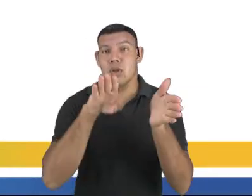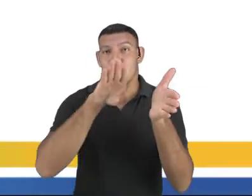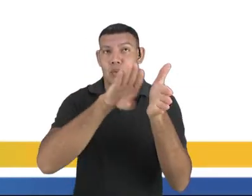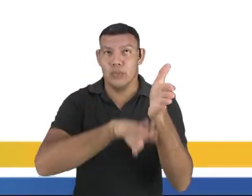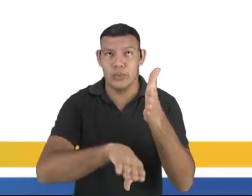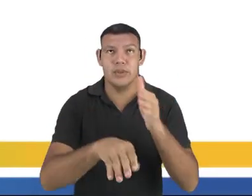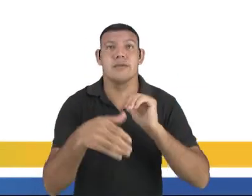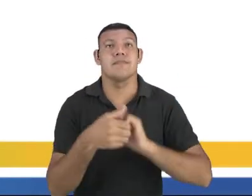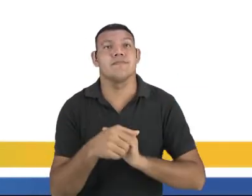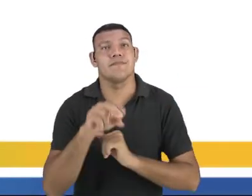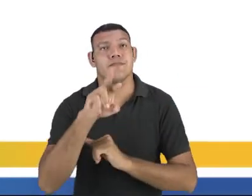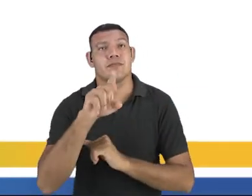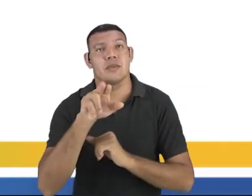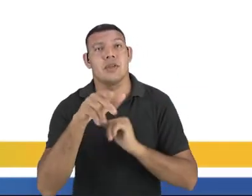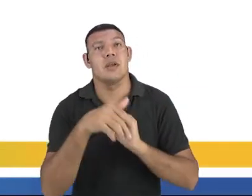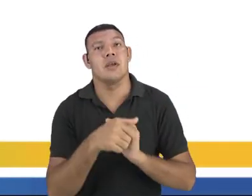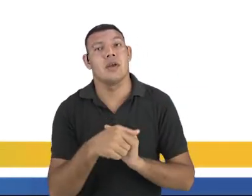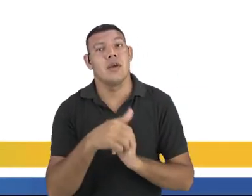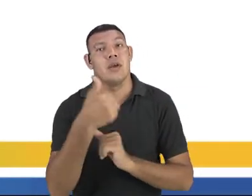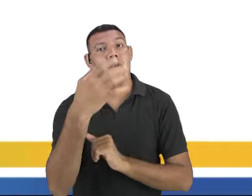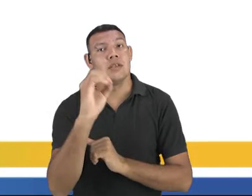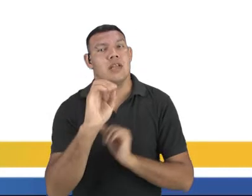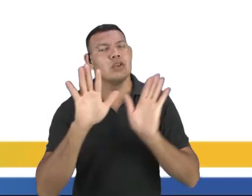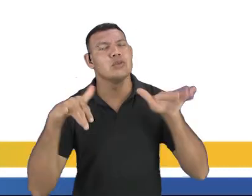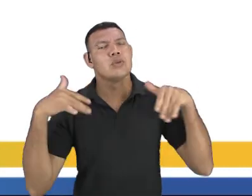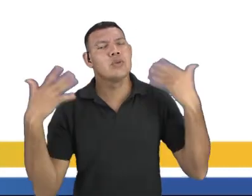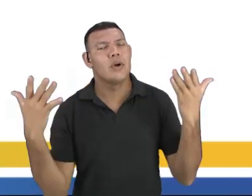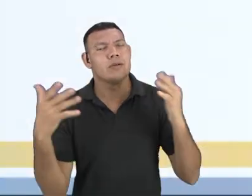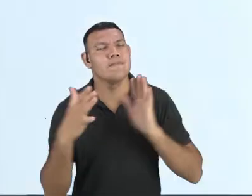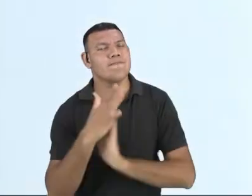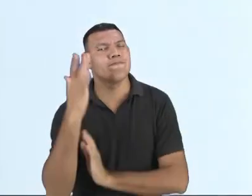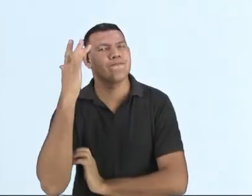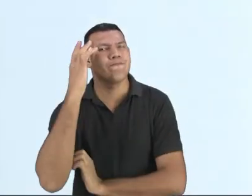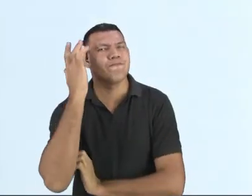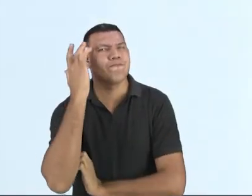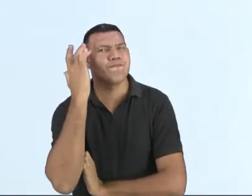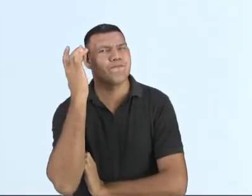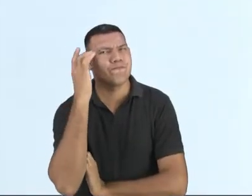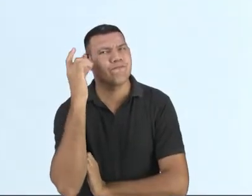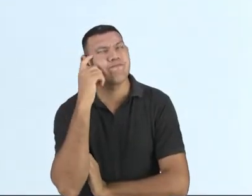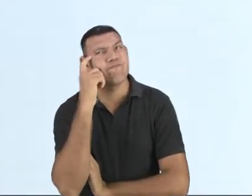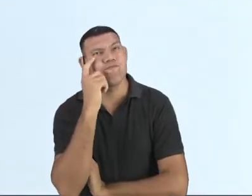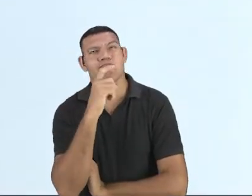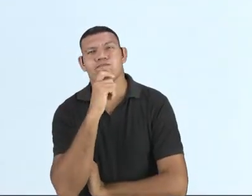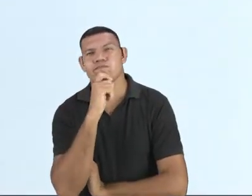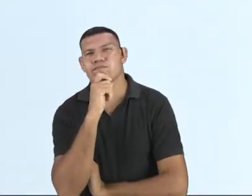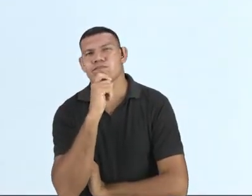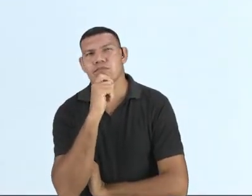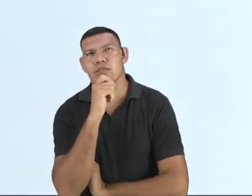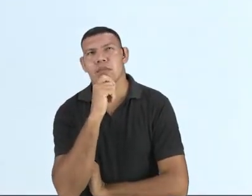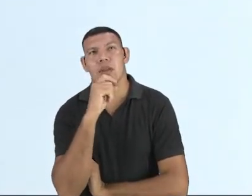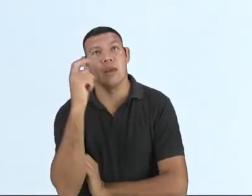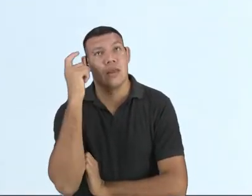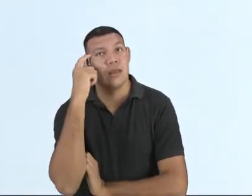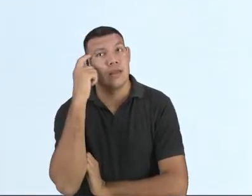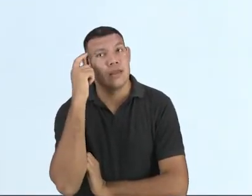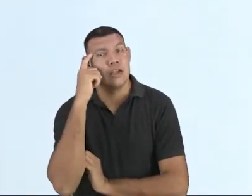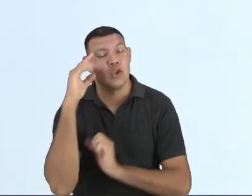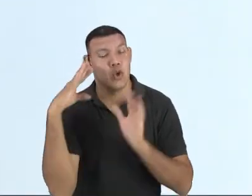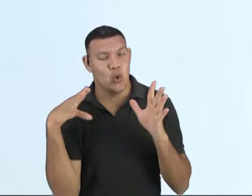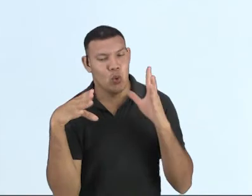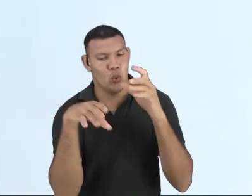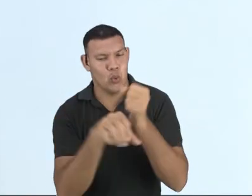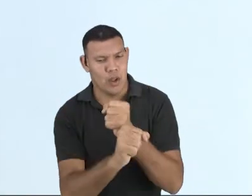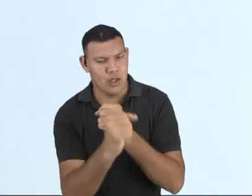dois é igual a 10 ok então pensa aí rapidinho né Eu quero ser pensa que eu vou somar